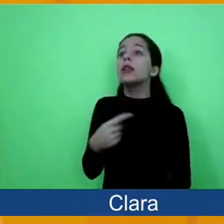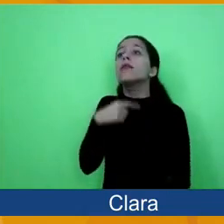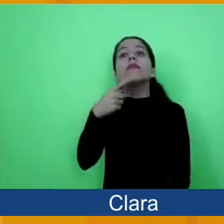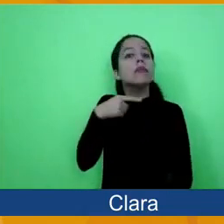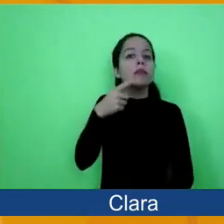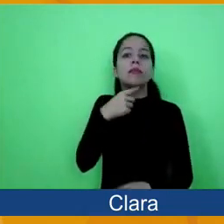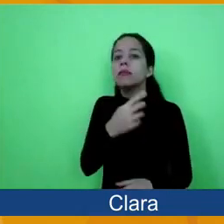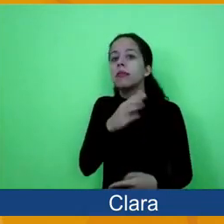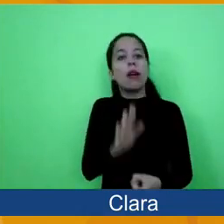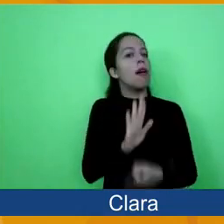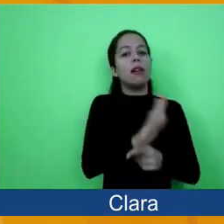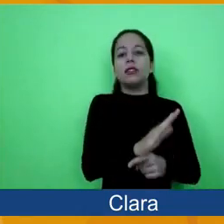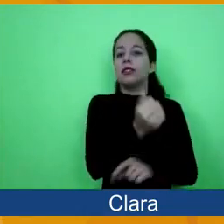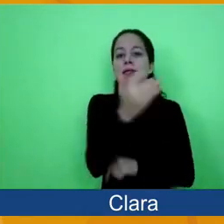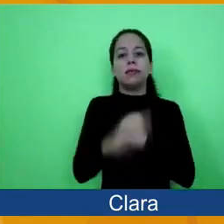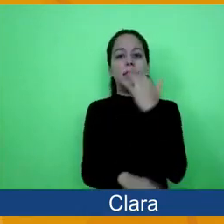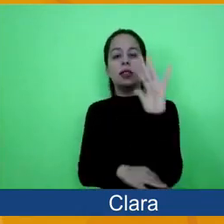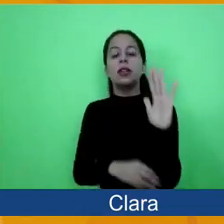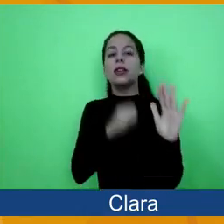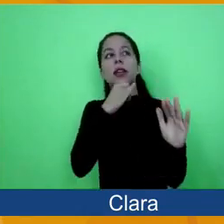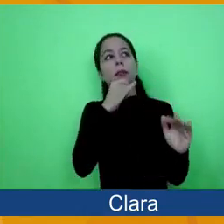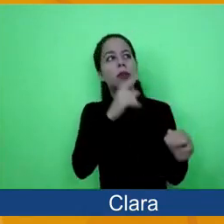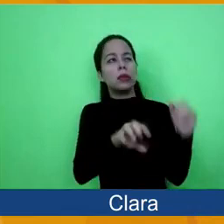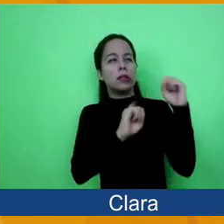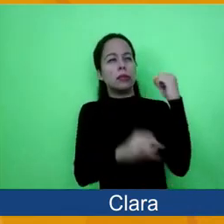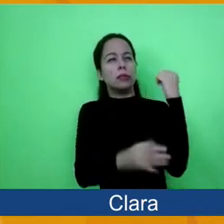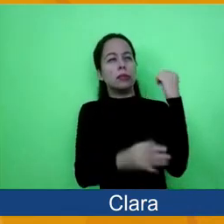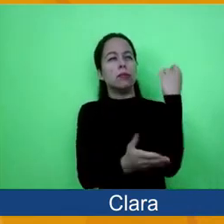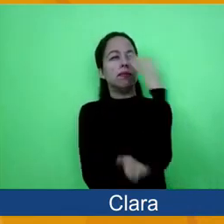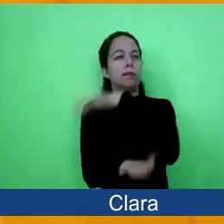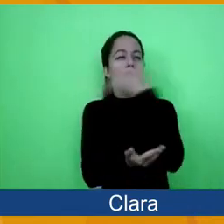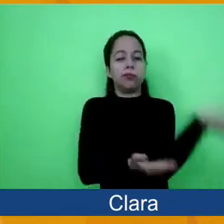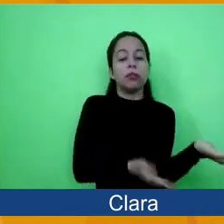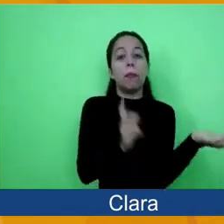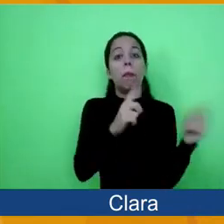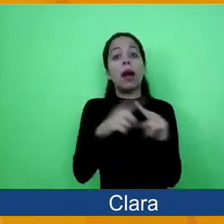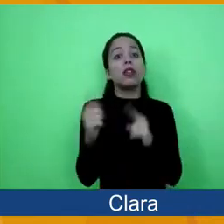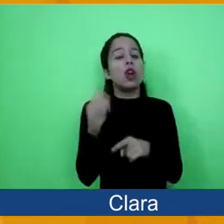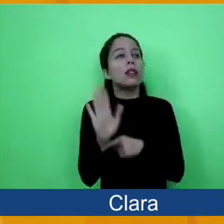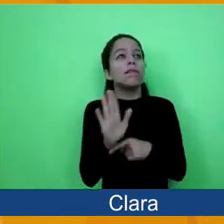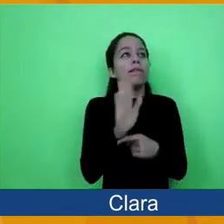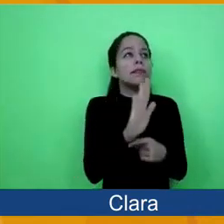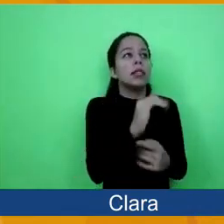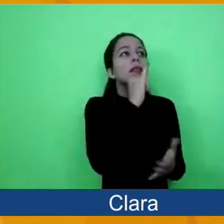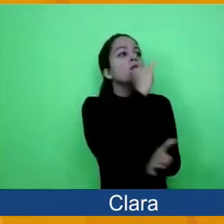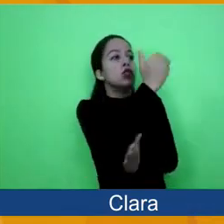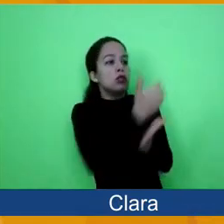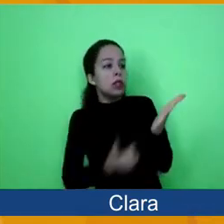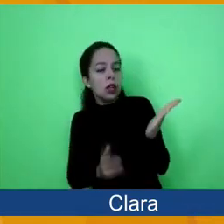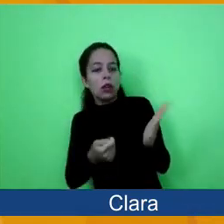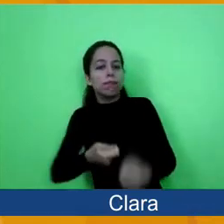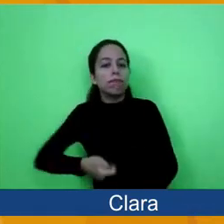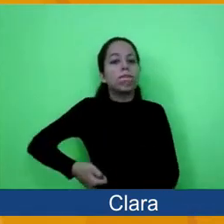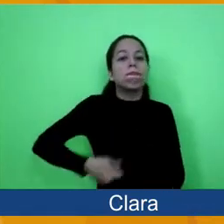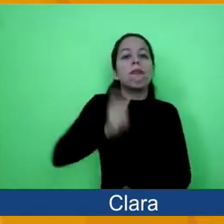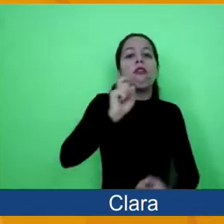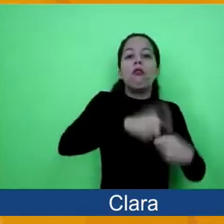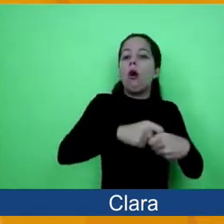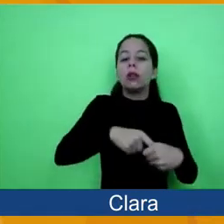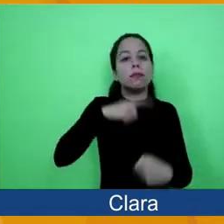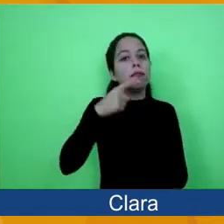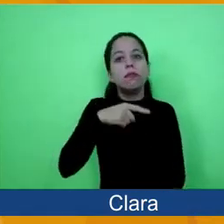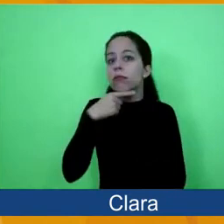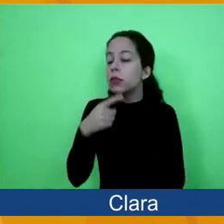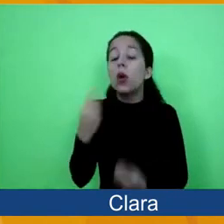se isso vai acontecer mesmo, se é um fato, se isso acontecer, o que nós podemos fazer individualmente ou coletivamente para mitigar esses efeitos das